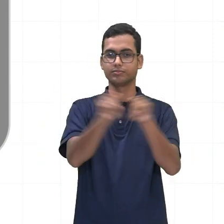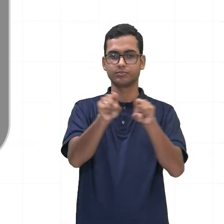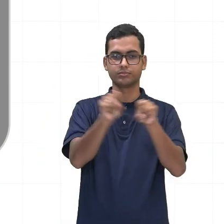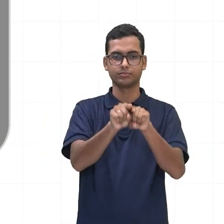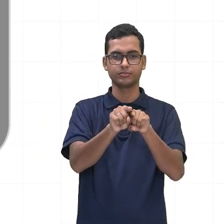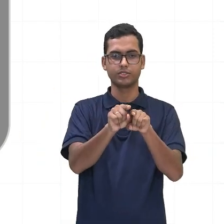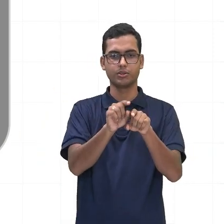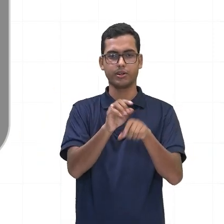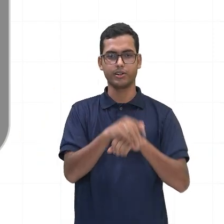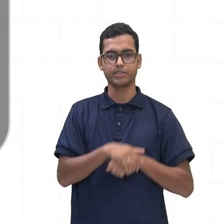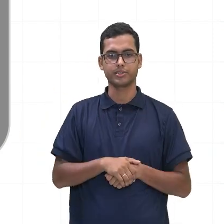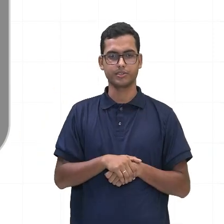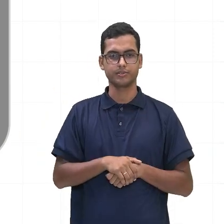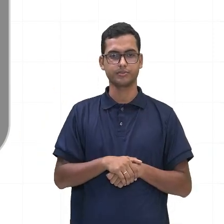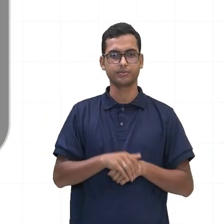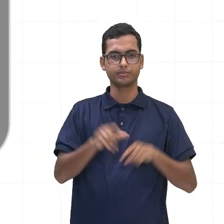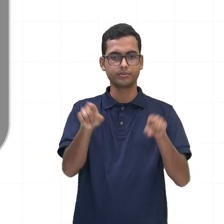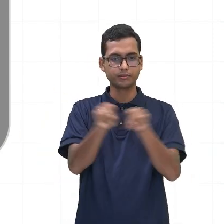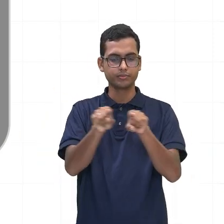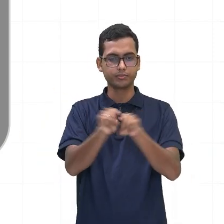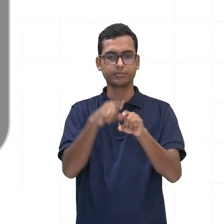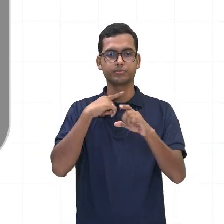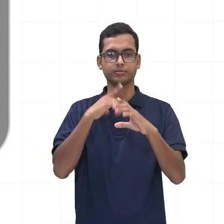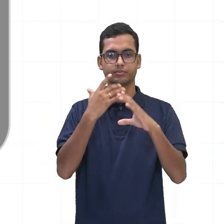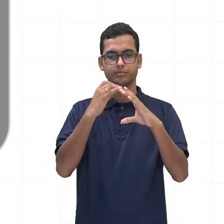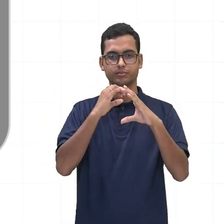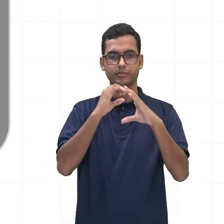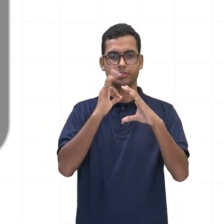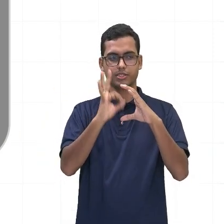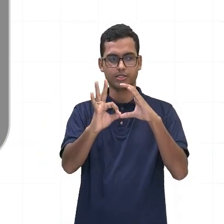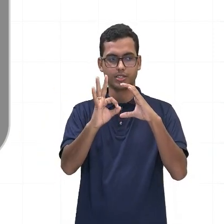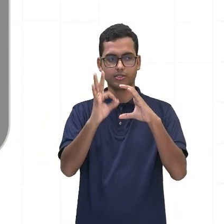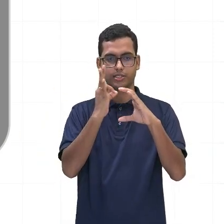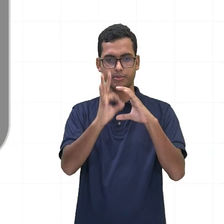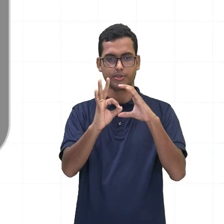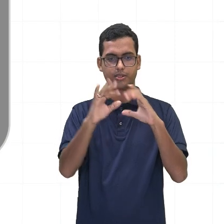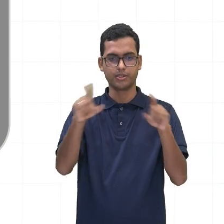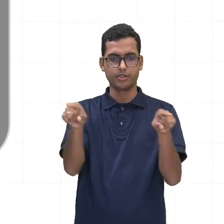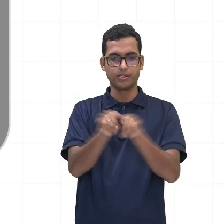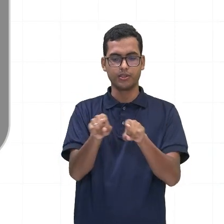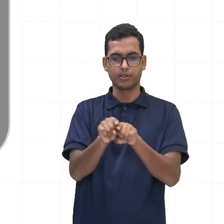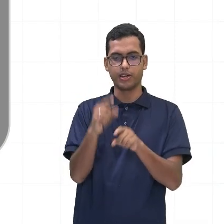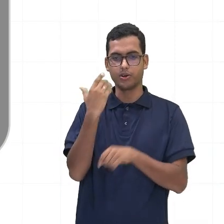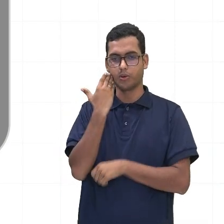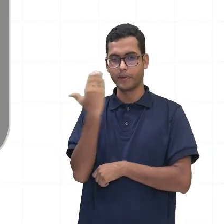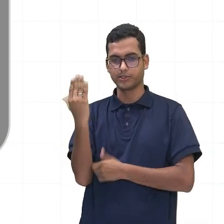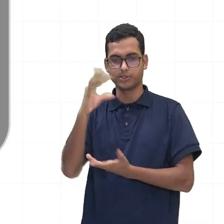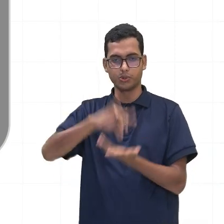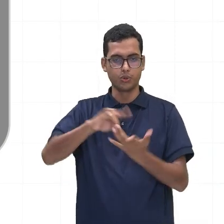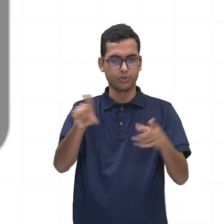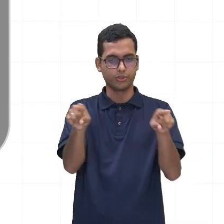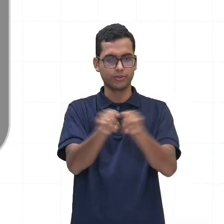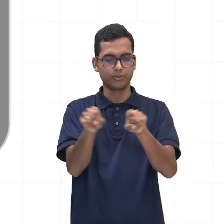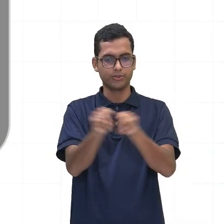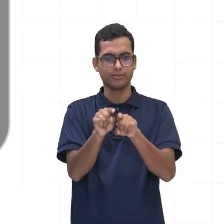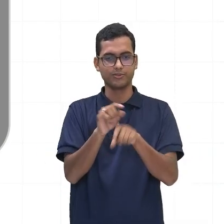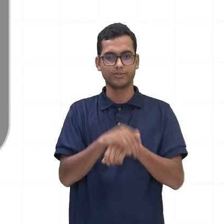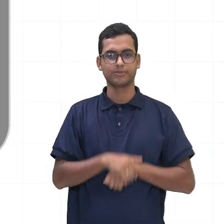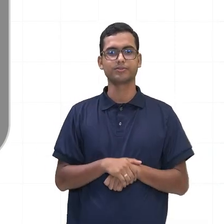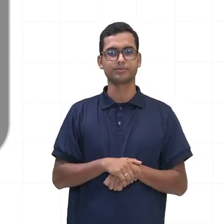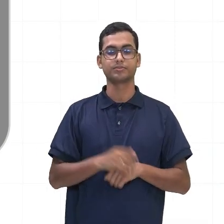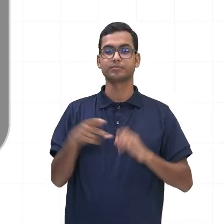sintetizar proteínas nas células. Então, eles têm um importante papel metabólico, porque proteína